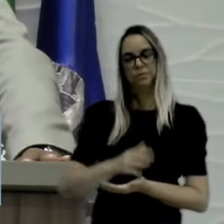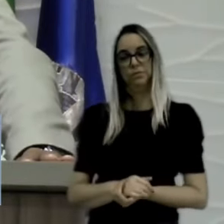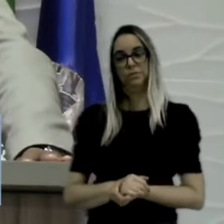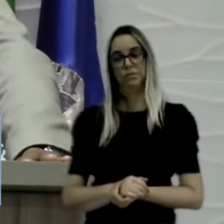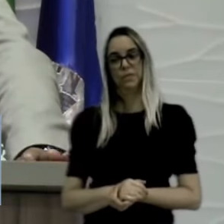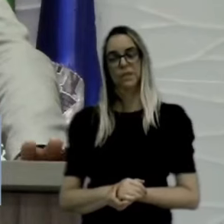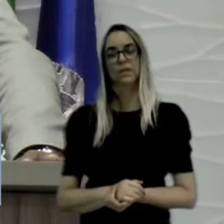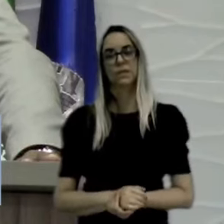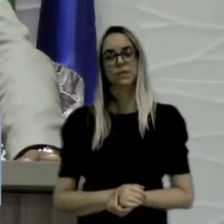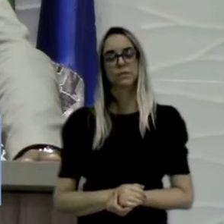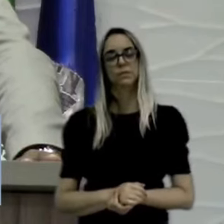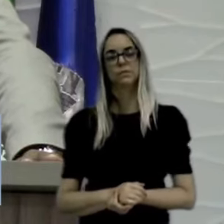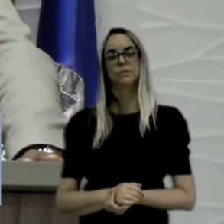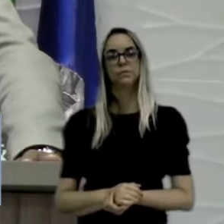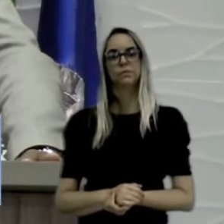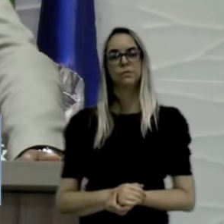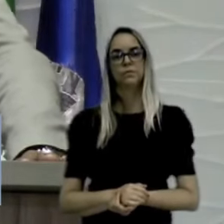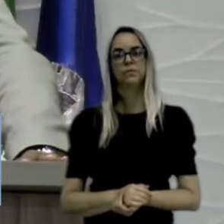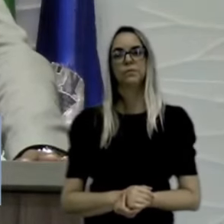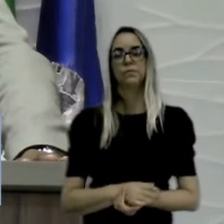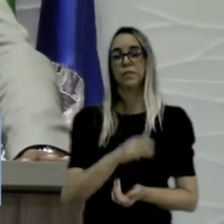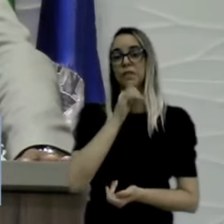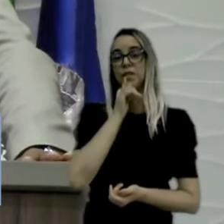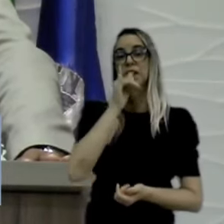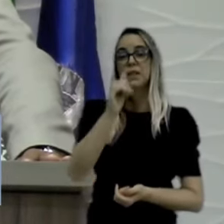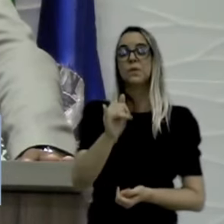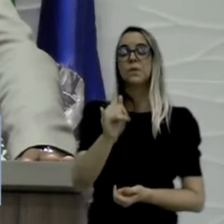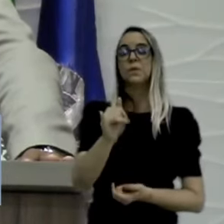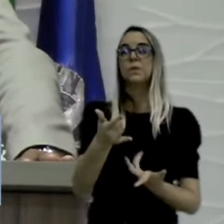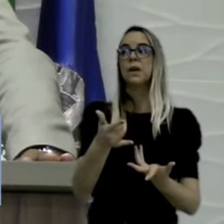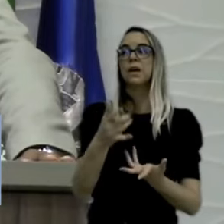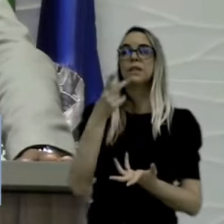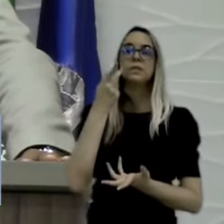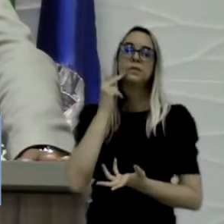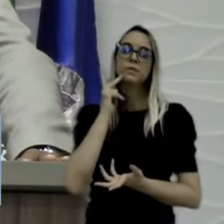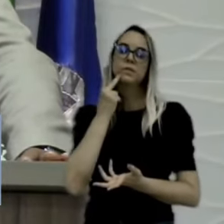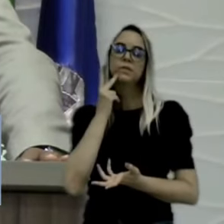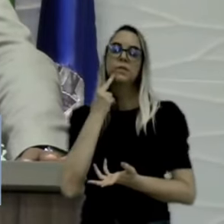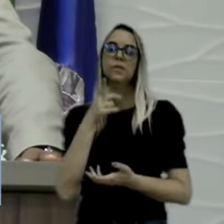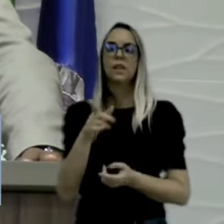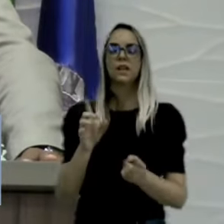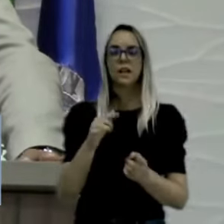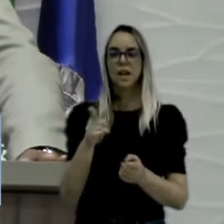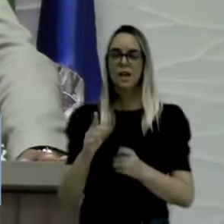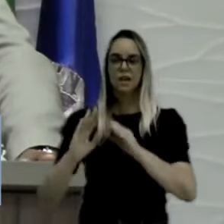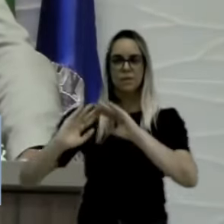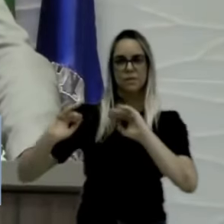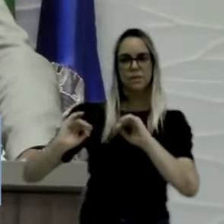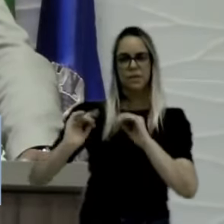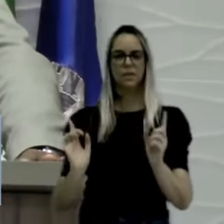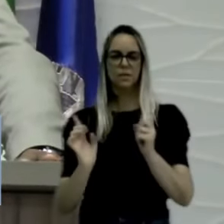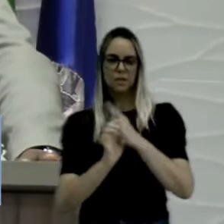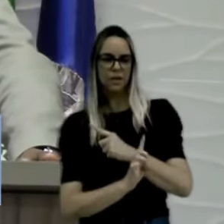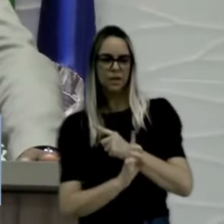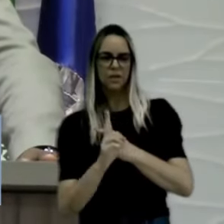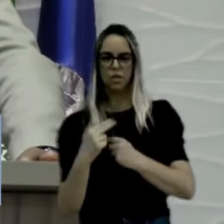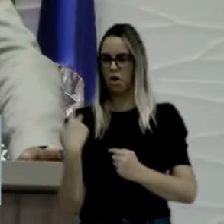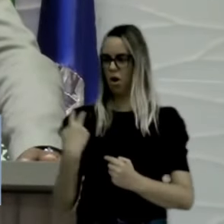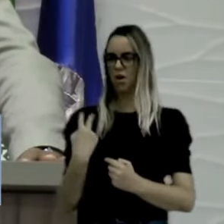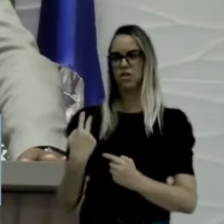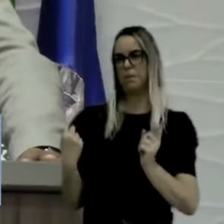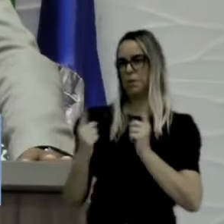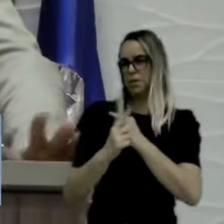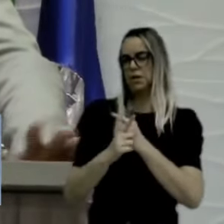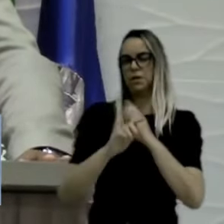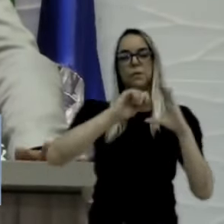falando para o vereador Amando Marinho, que pediu para os vereadores da oposição saírem filmando o que o prefeito fez na